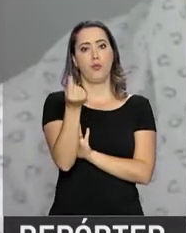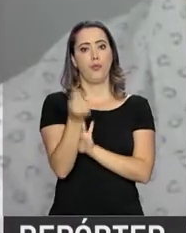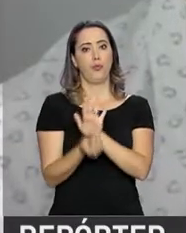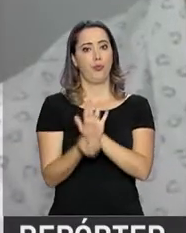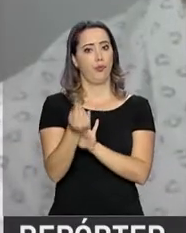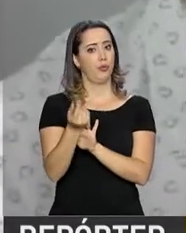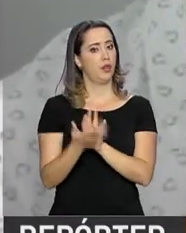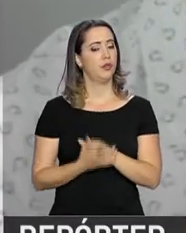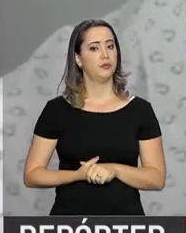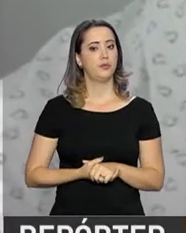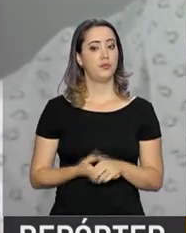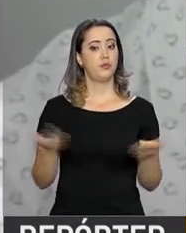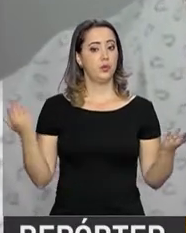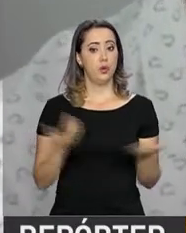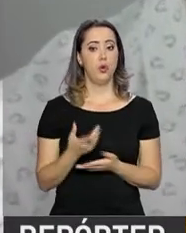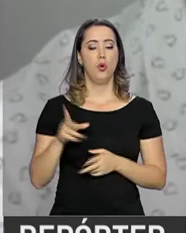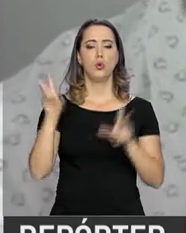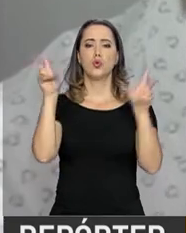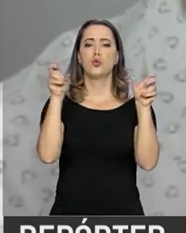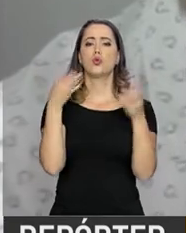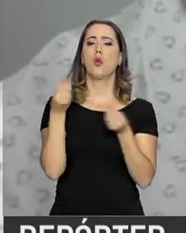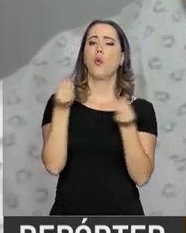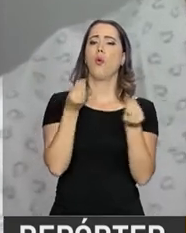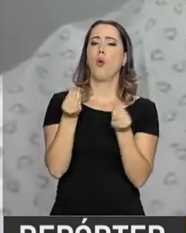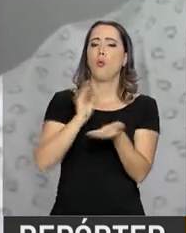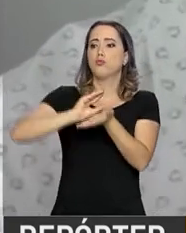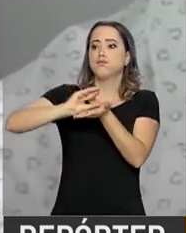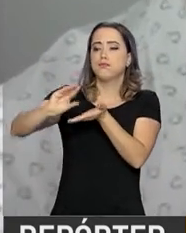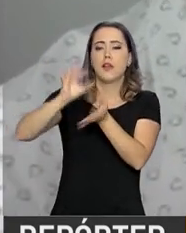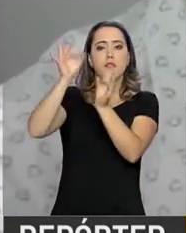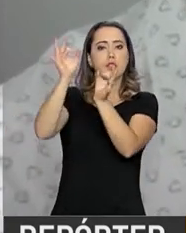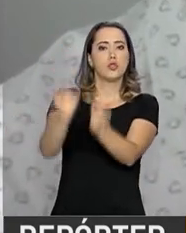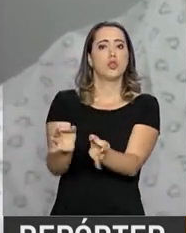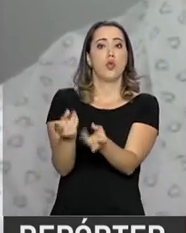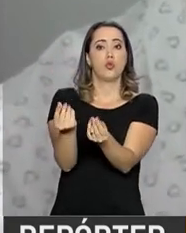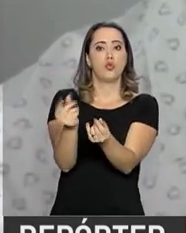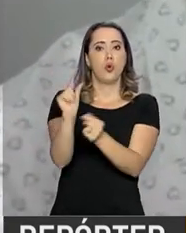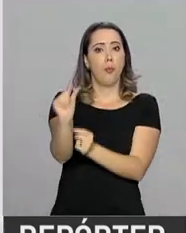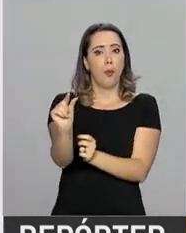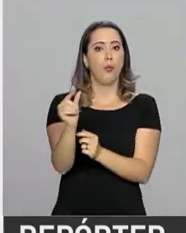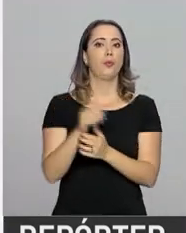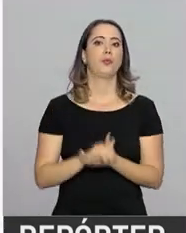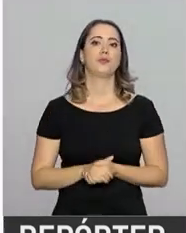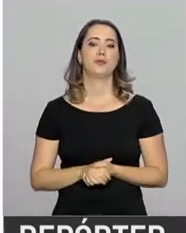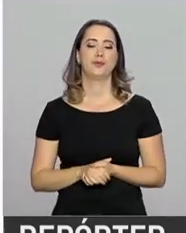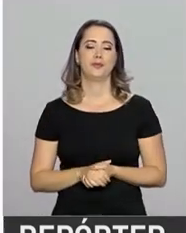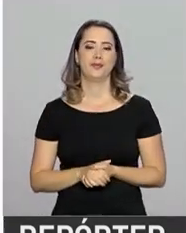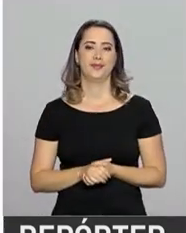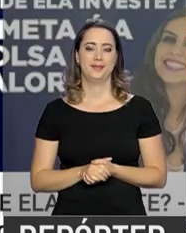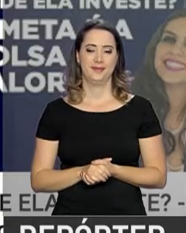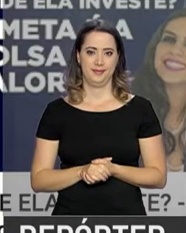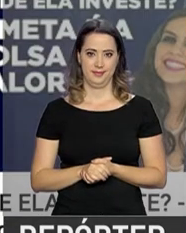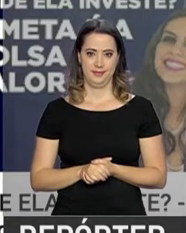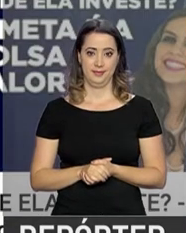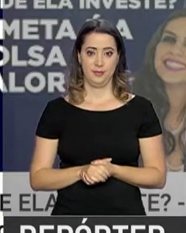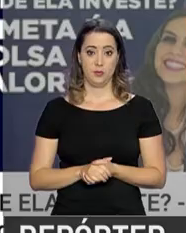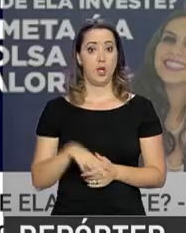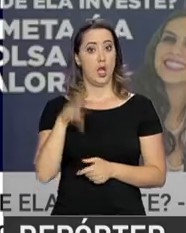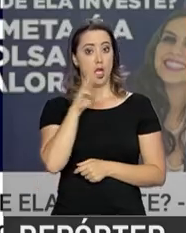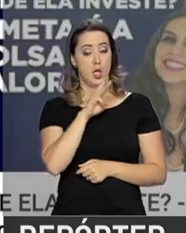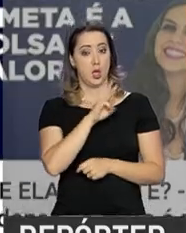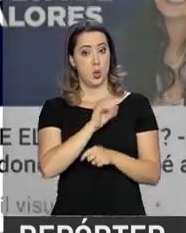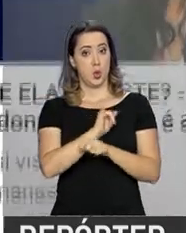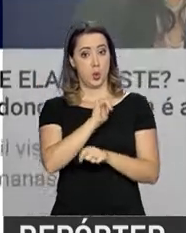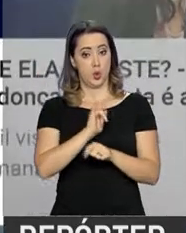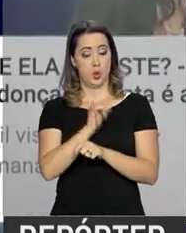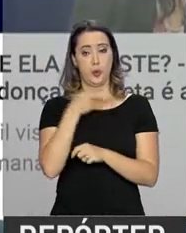tema de hoje é como investir corretamente com pouco patrimônio. Vamos lá! Na plataforma, fala